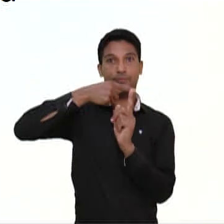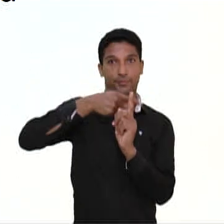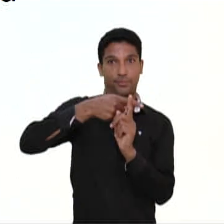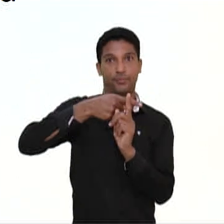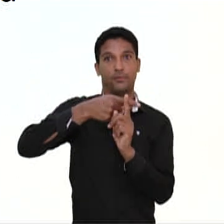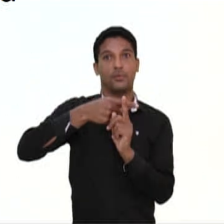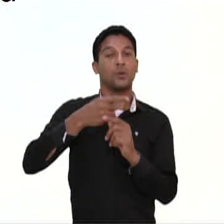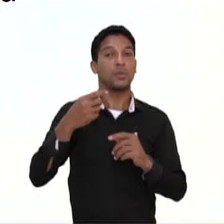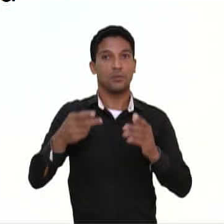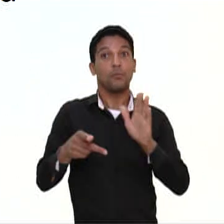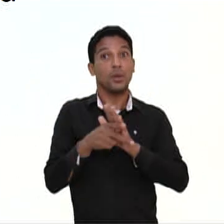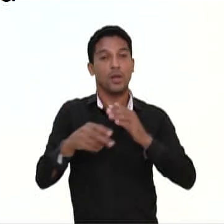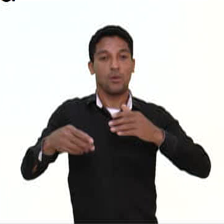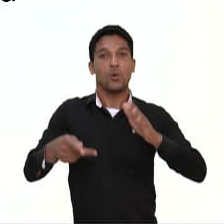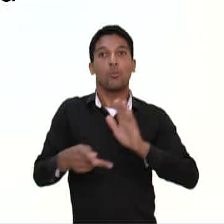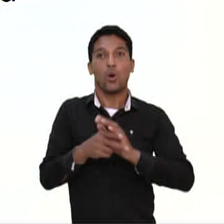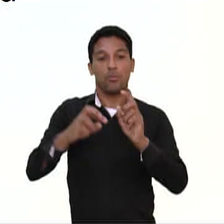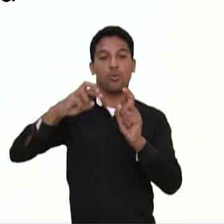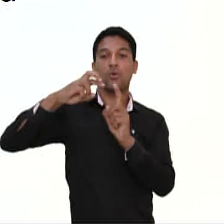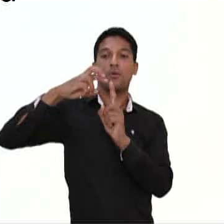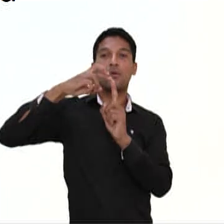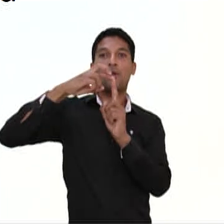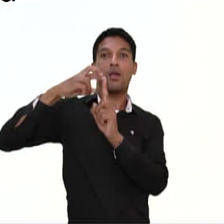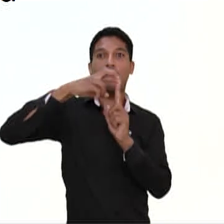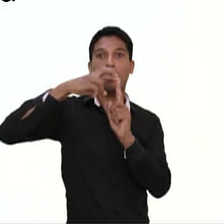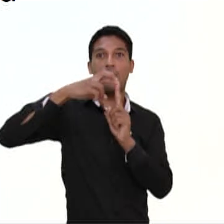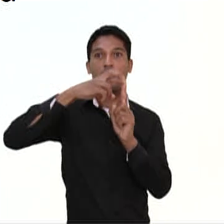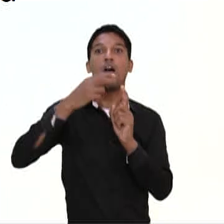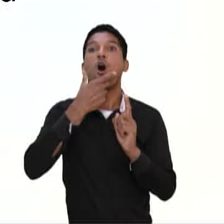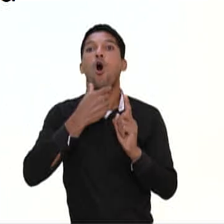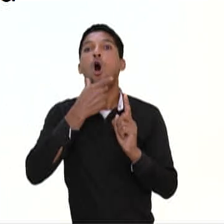Assis, obra arquitetônica modernista de Oscar Niemeyer,